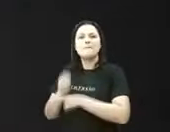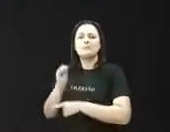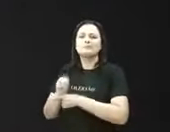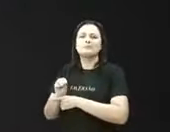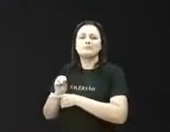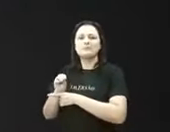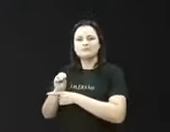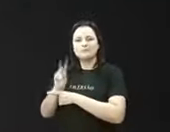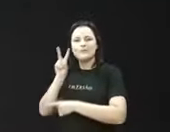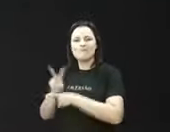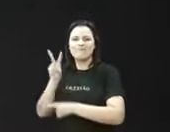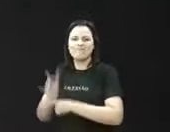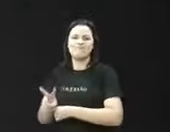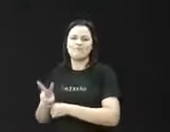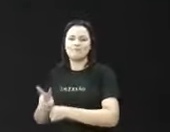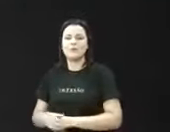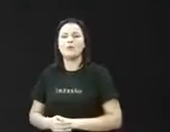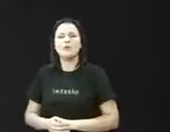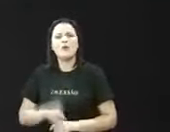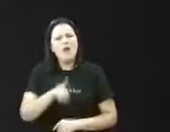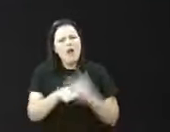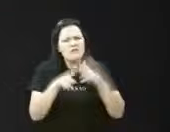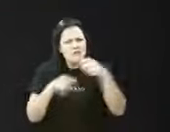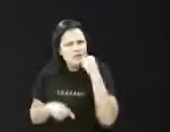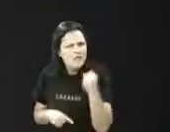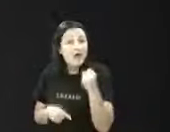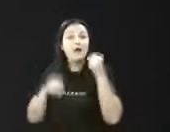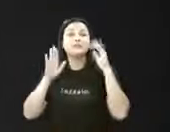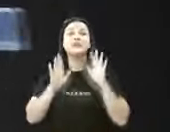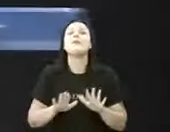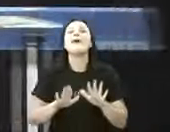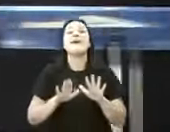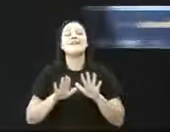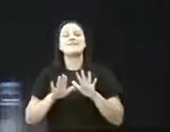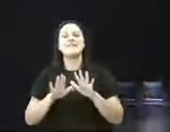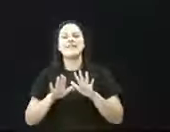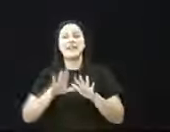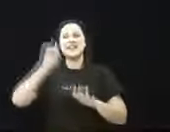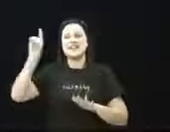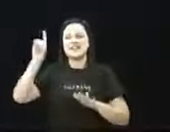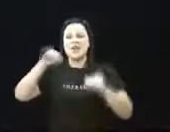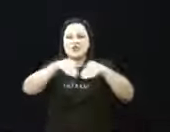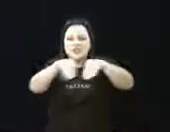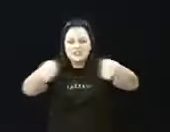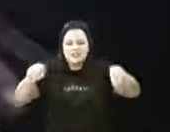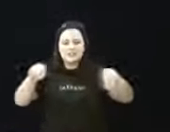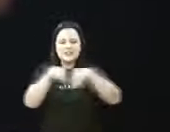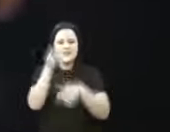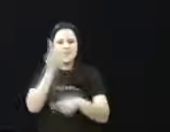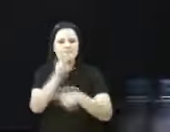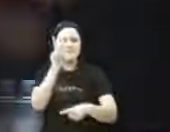possível. Pera, mas você não é forte, é. Mas quem ele cerca eu não posso tocar. Pera, mas, oh meu Deus, eu estou